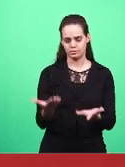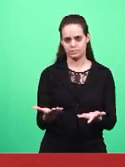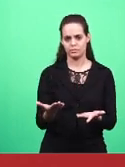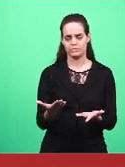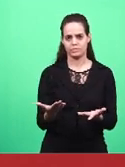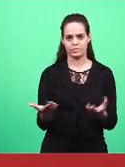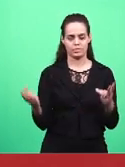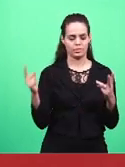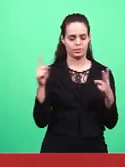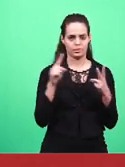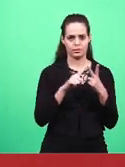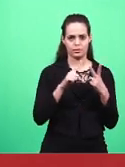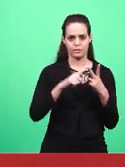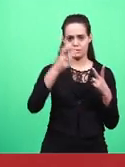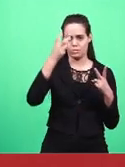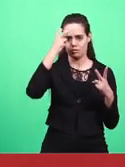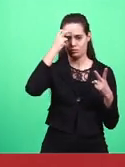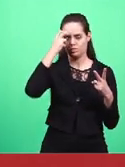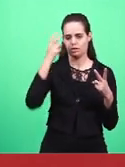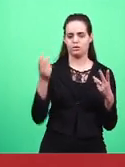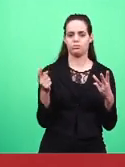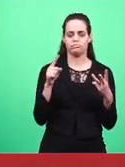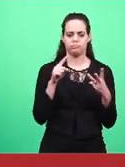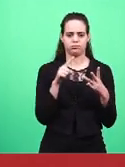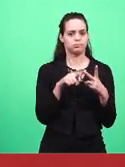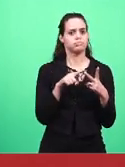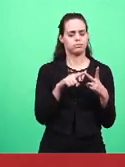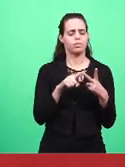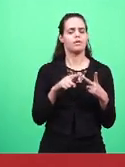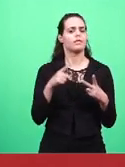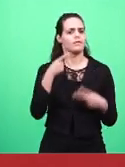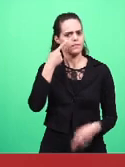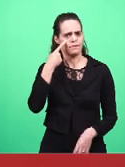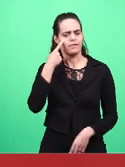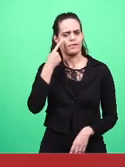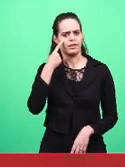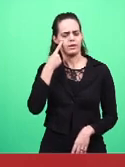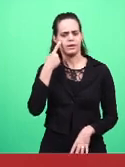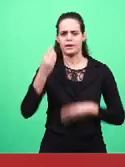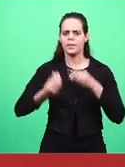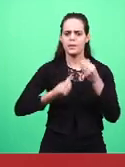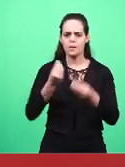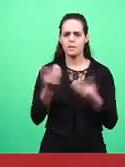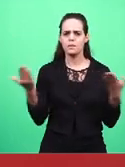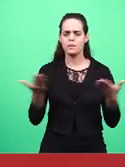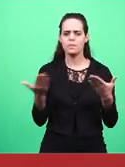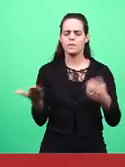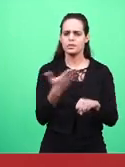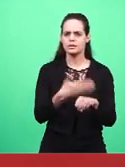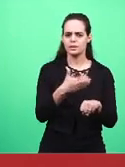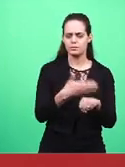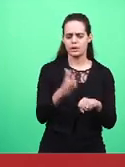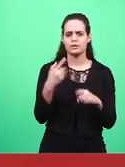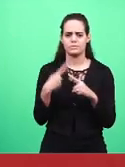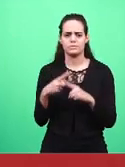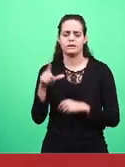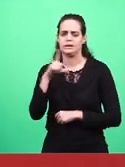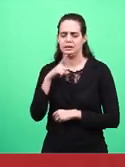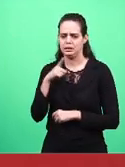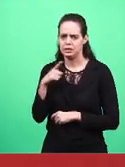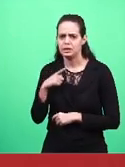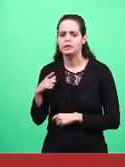luta toda é essa. Eles querem isso e o mundo não quer isso. Para eles, o mundo